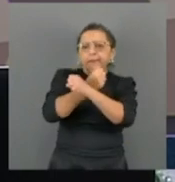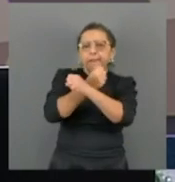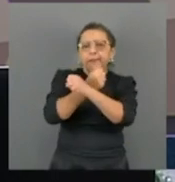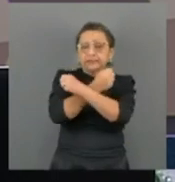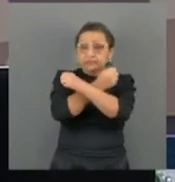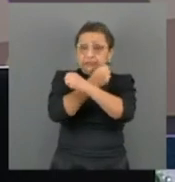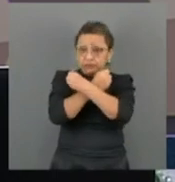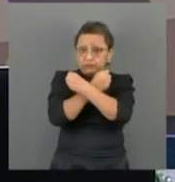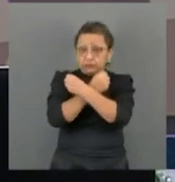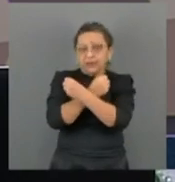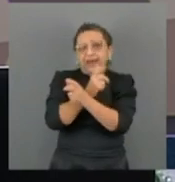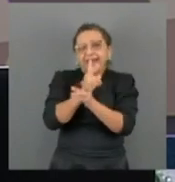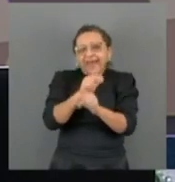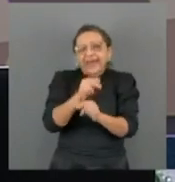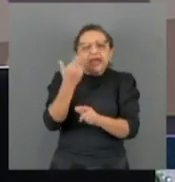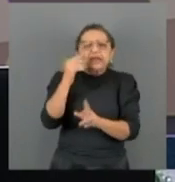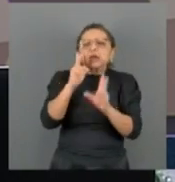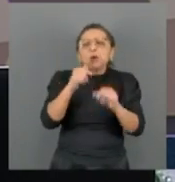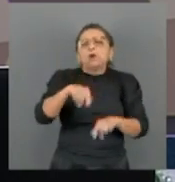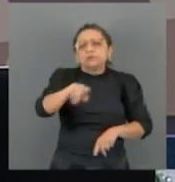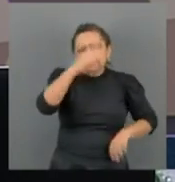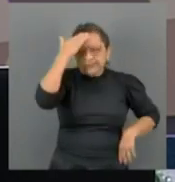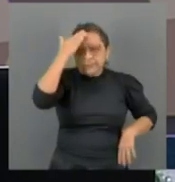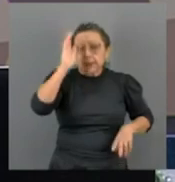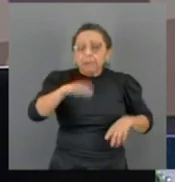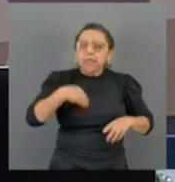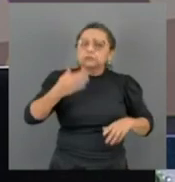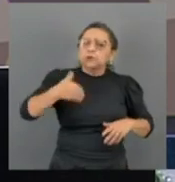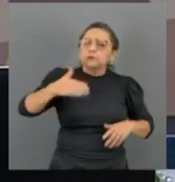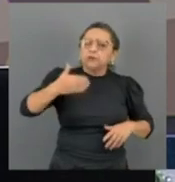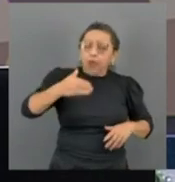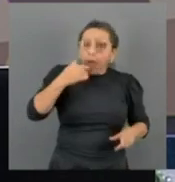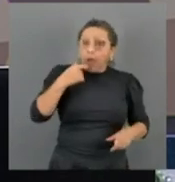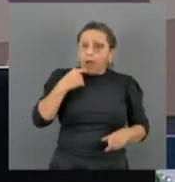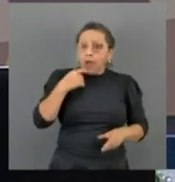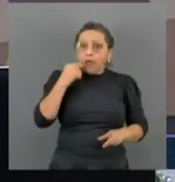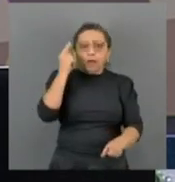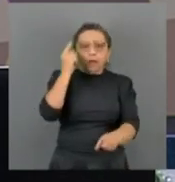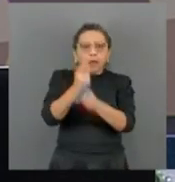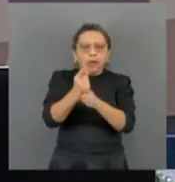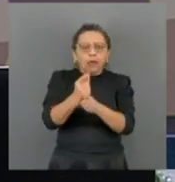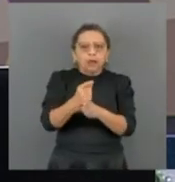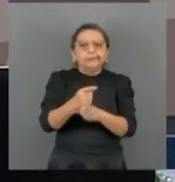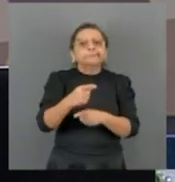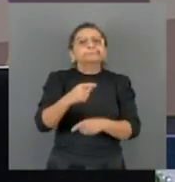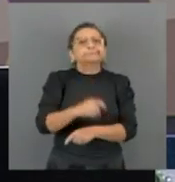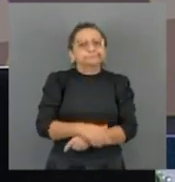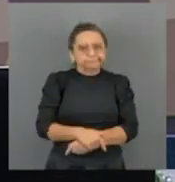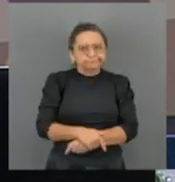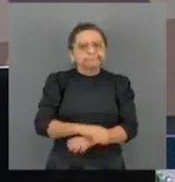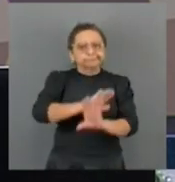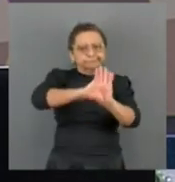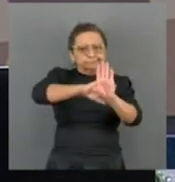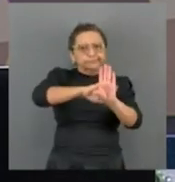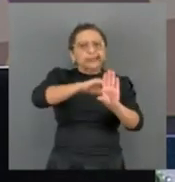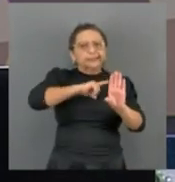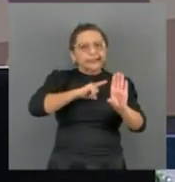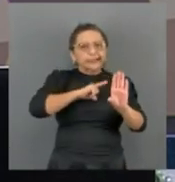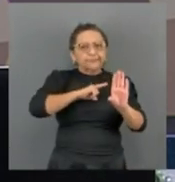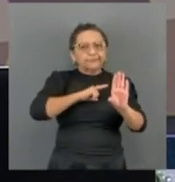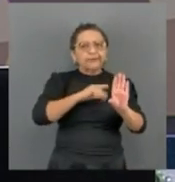vocês sabem. Mas depois a gente descobriu que houve pedidos vindo